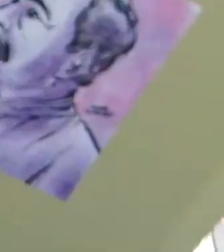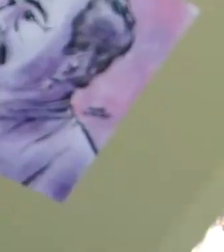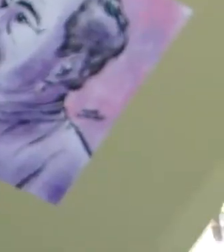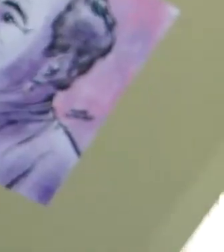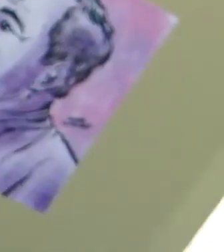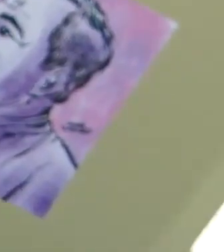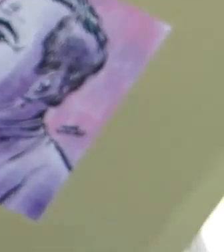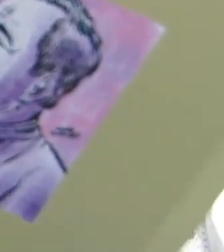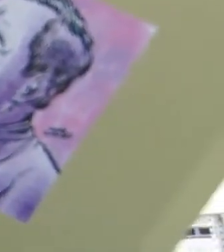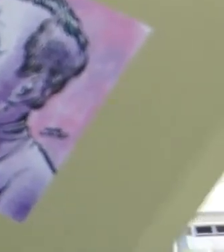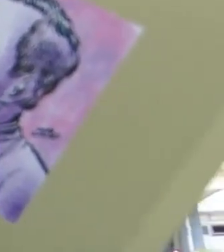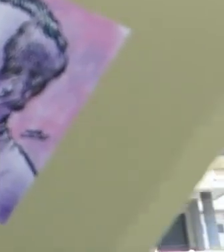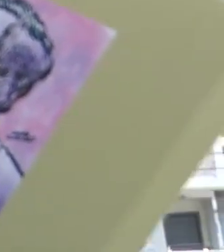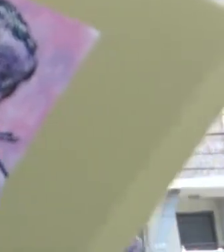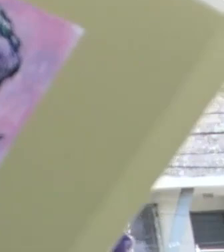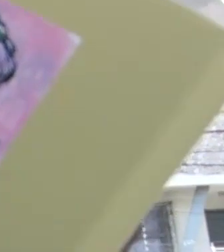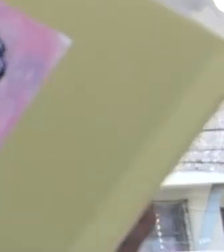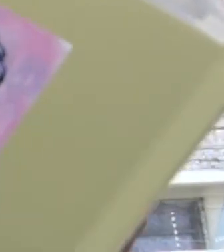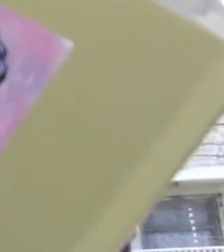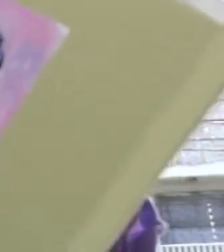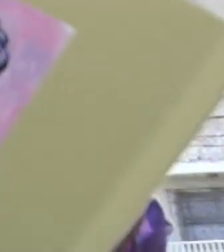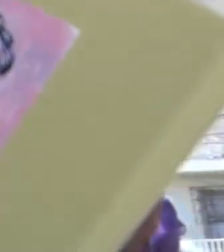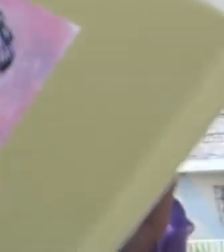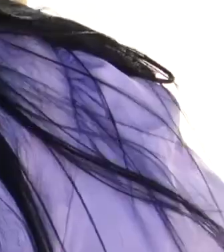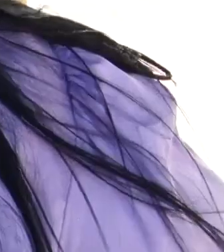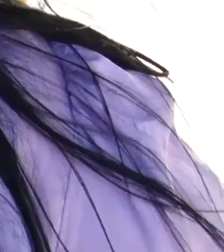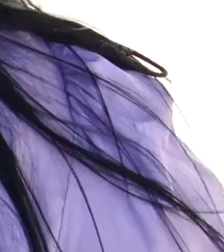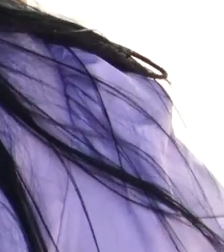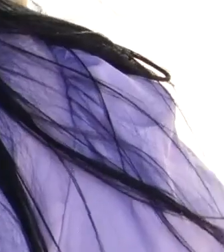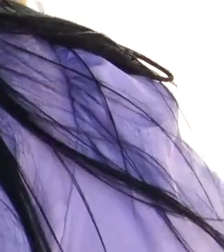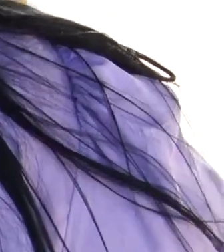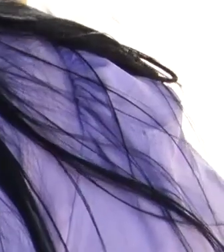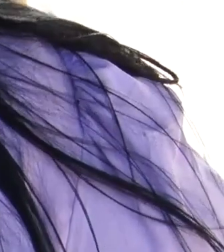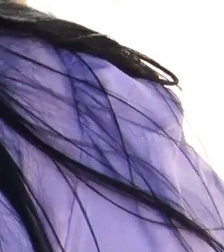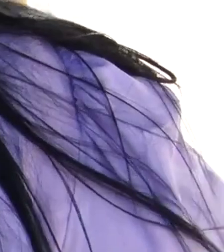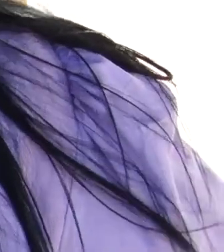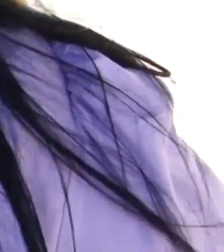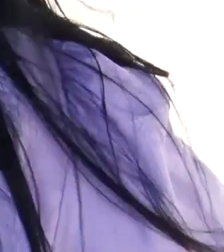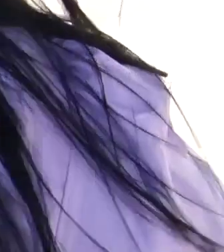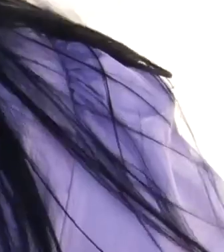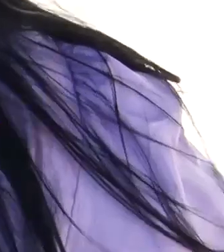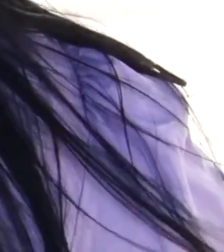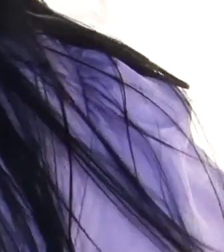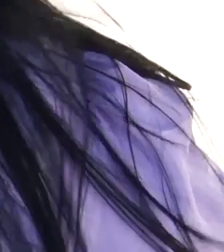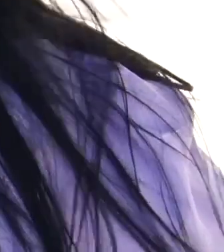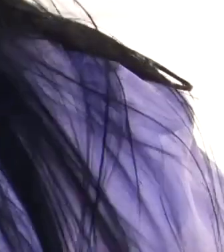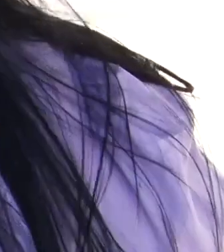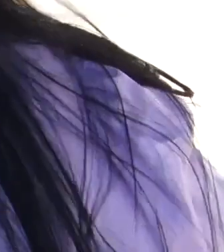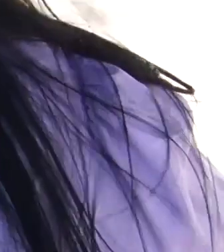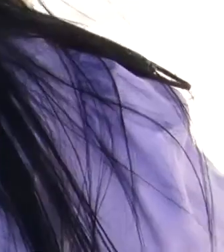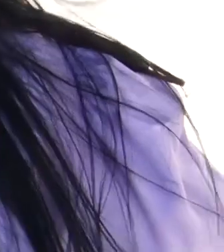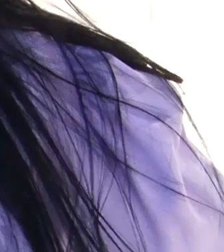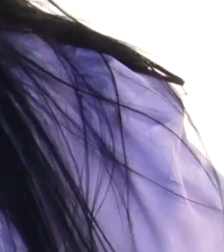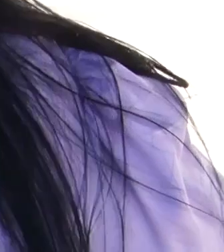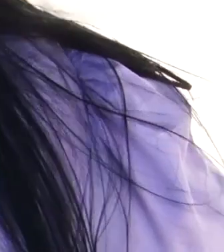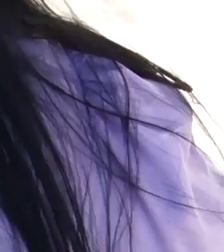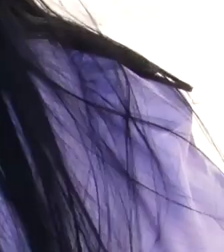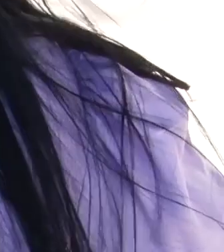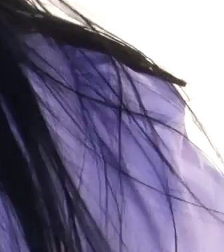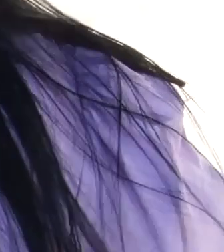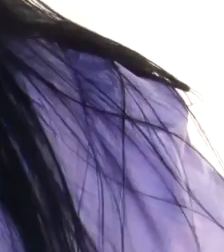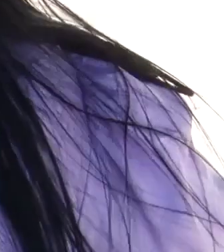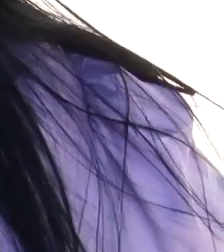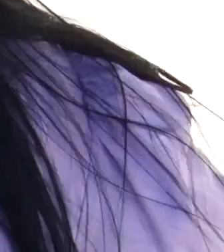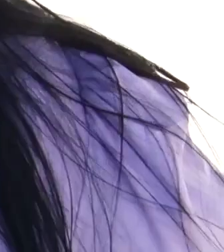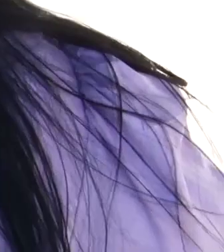um ser humano digno, fraterno e justo. Nós temos as bibliotecas públicas, nós temos as livrarias, né, que possibilitam